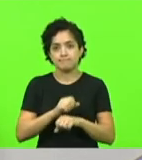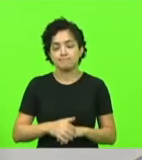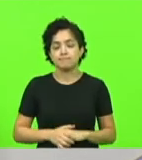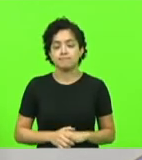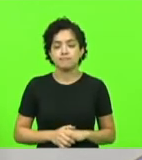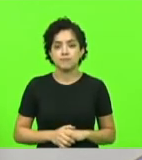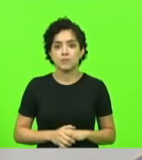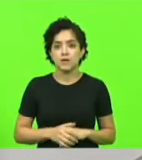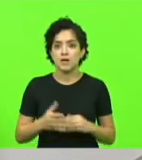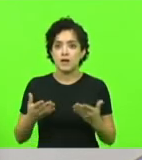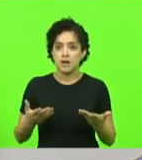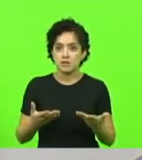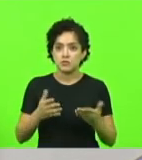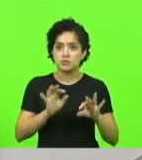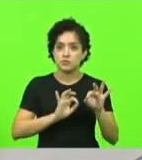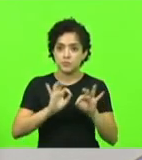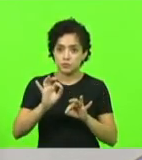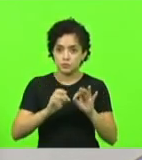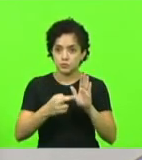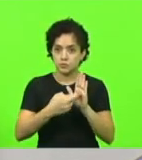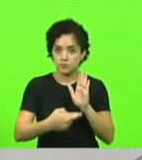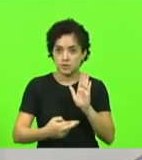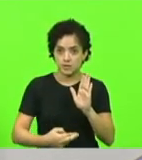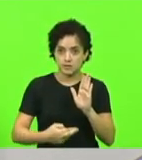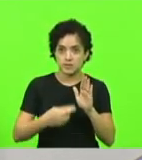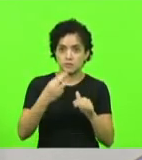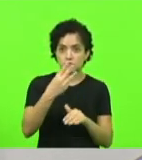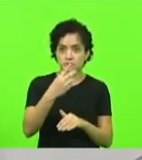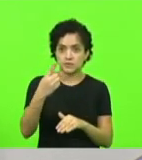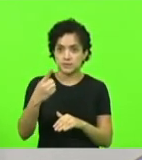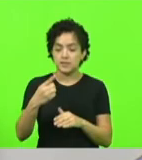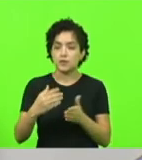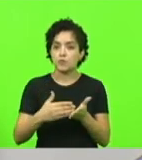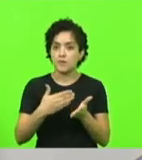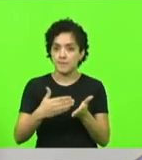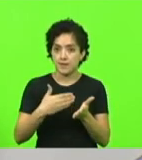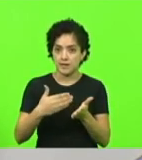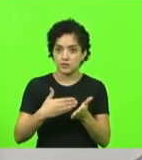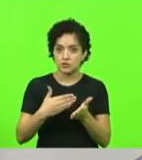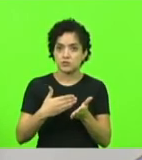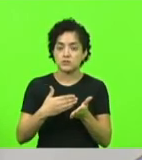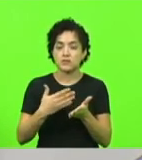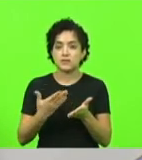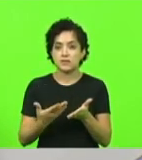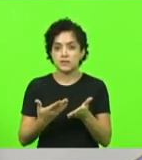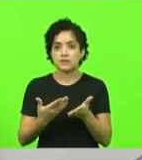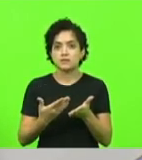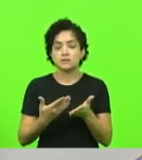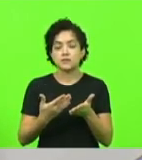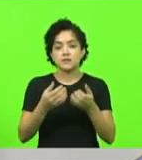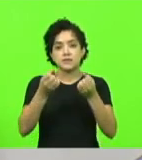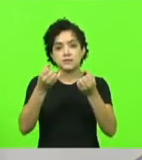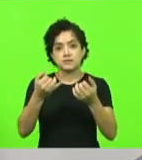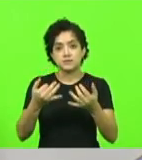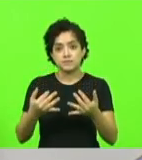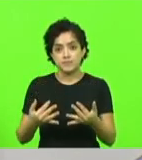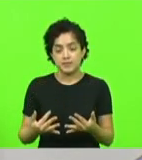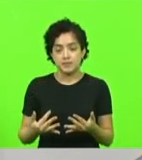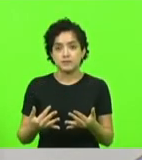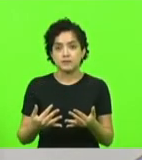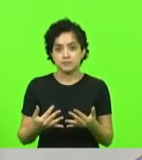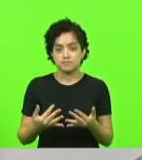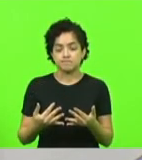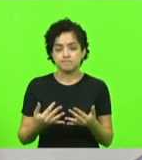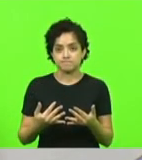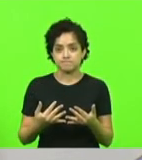Nós produzimos um relatório de 31 páginas, muito consistente, que foi, ao final